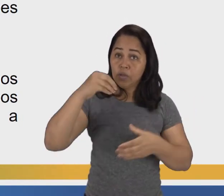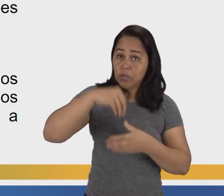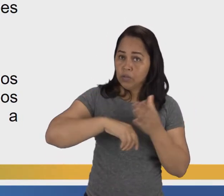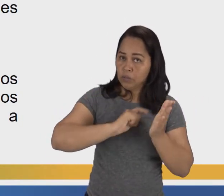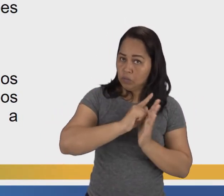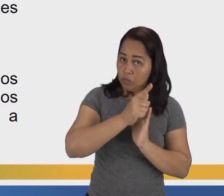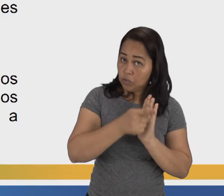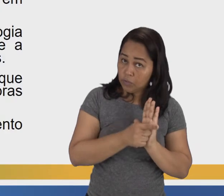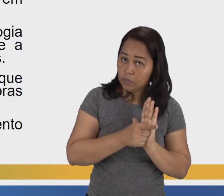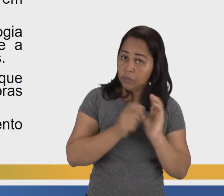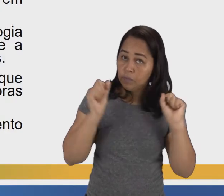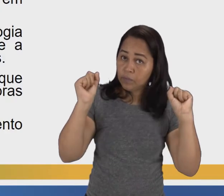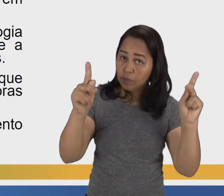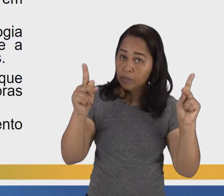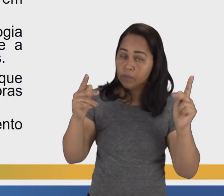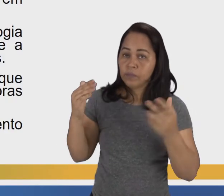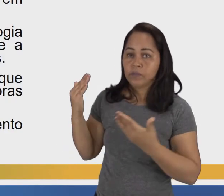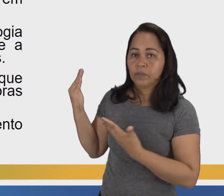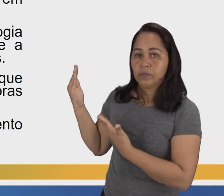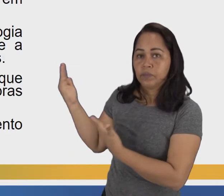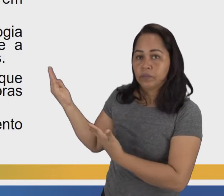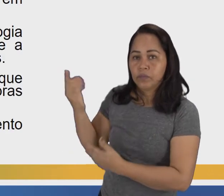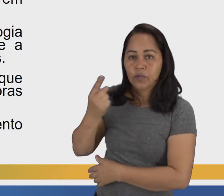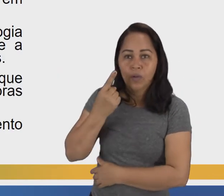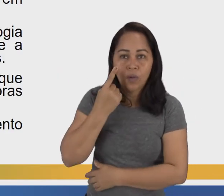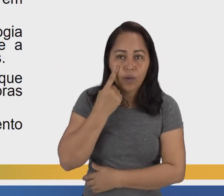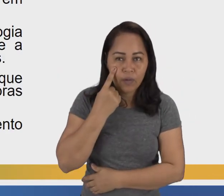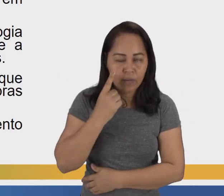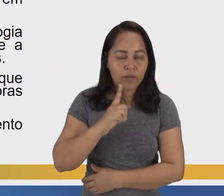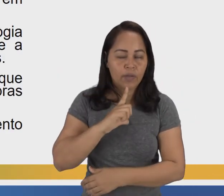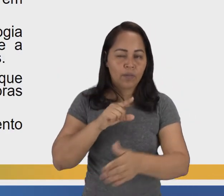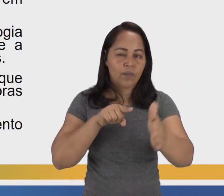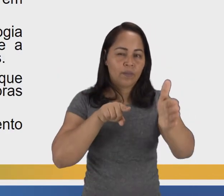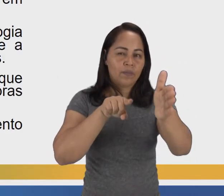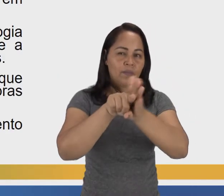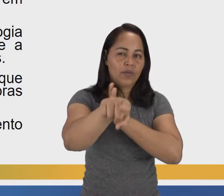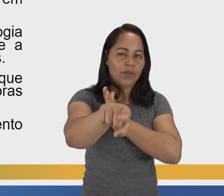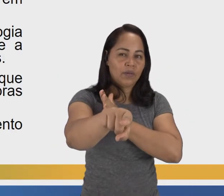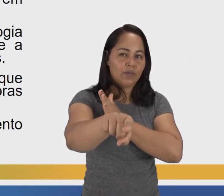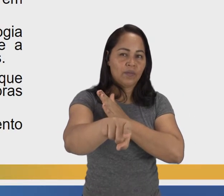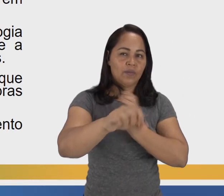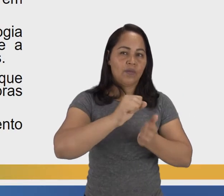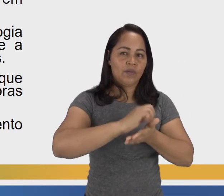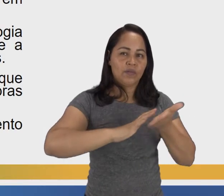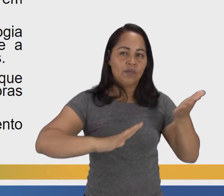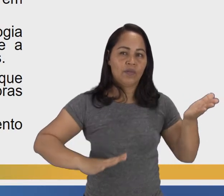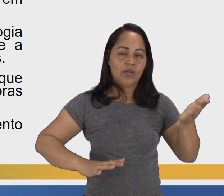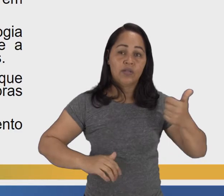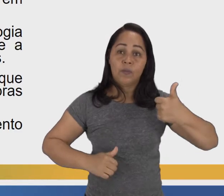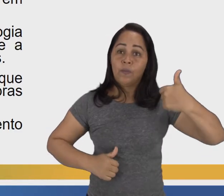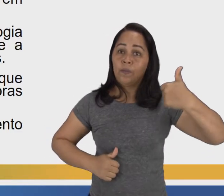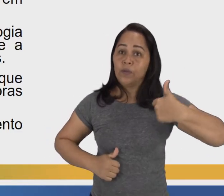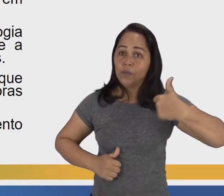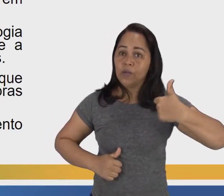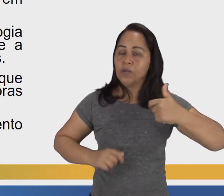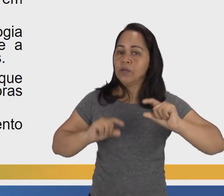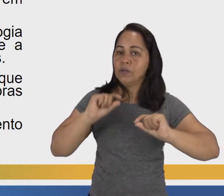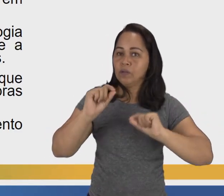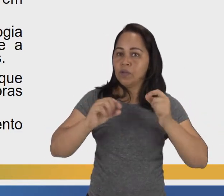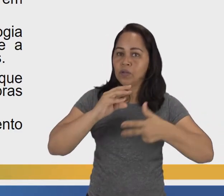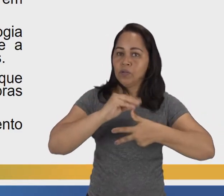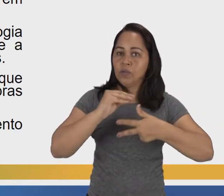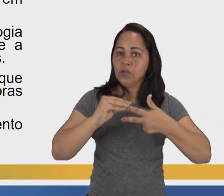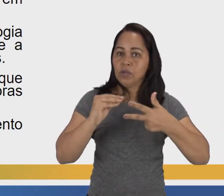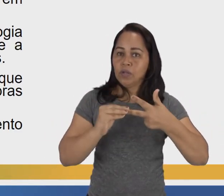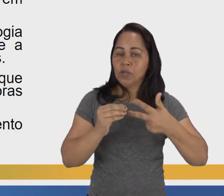gênero, ok? Vamos aqui. Tenho aqui uma primeira questão, que é a atividade número 1, relacionada ao Enem de